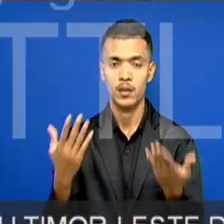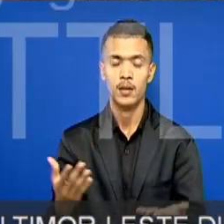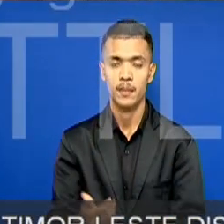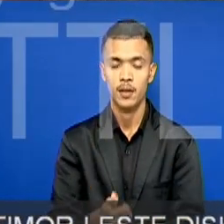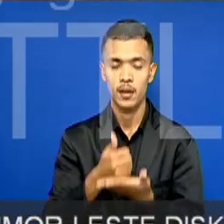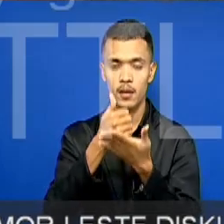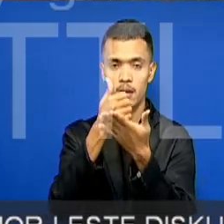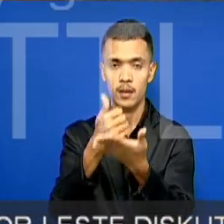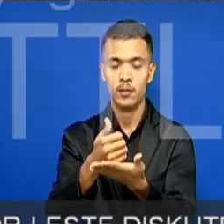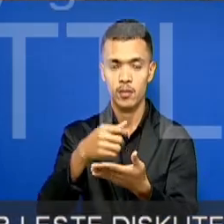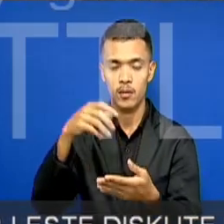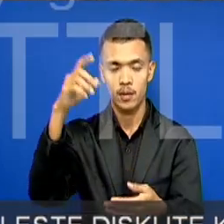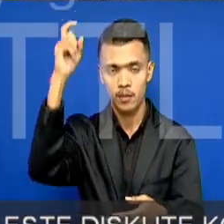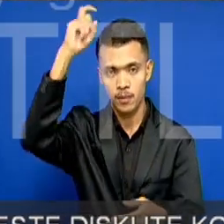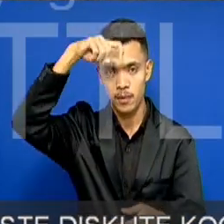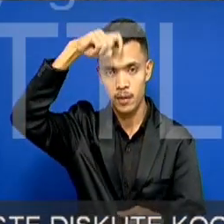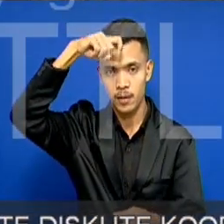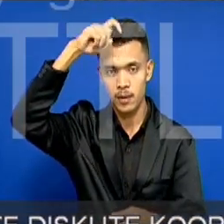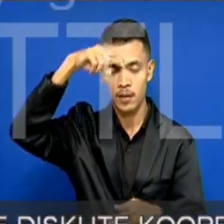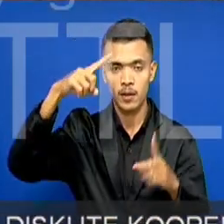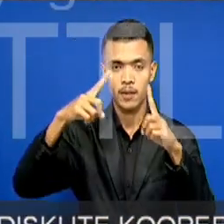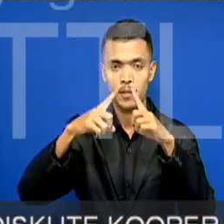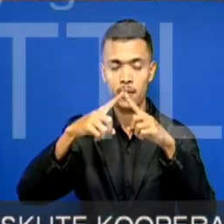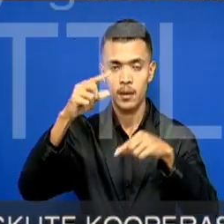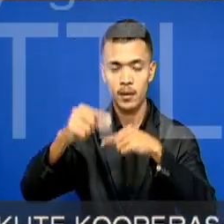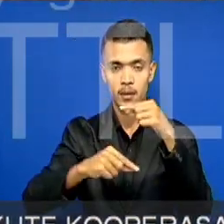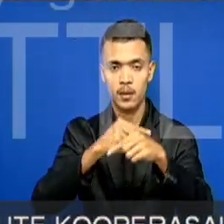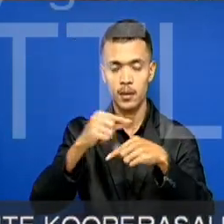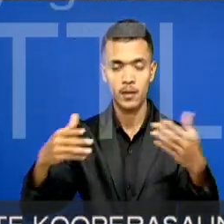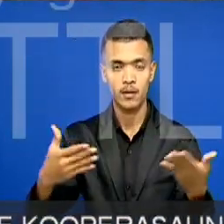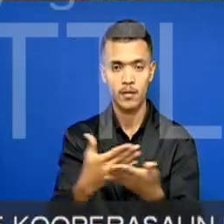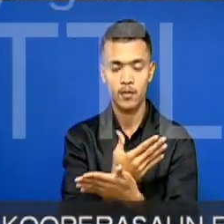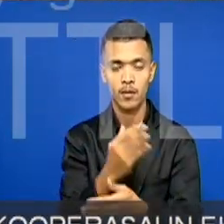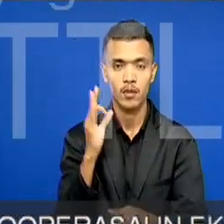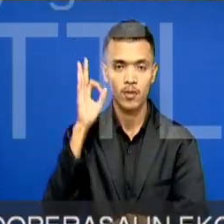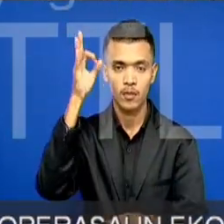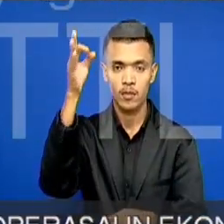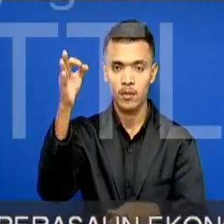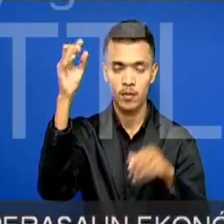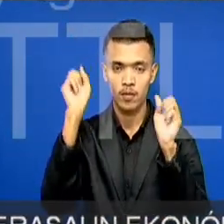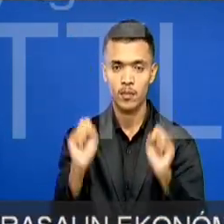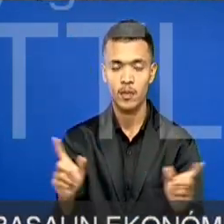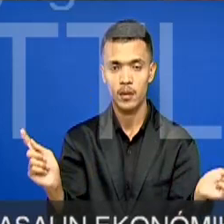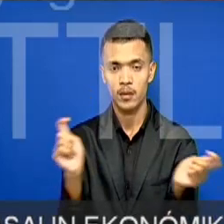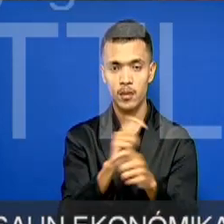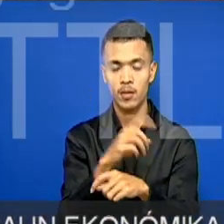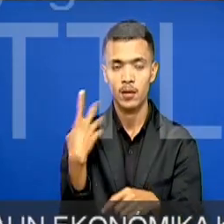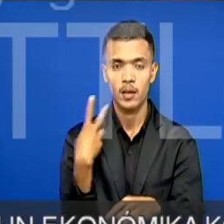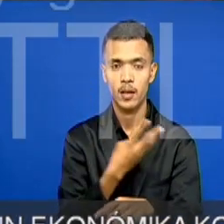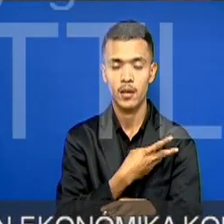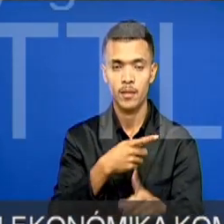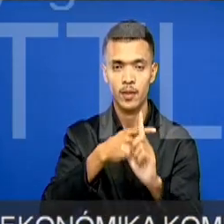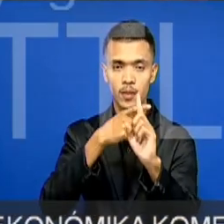capacita conhecimento matemático para geração fun para a bomberua bele troca ame sira bem maiu se ailarane.